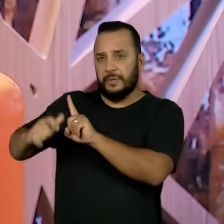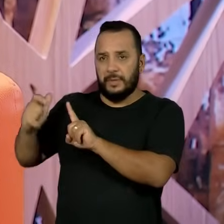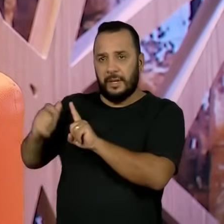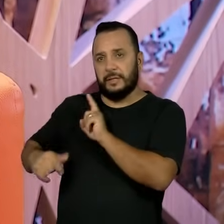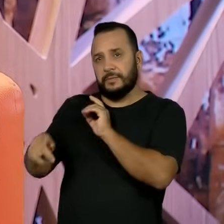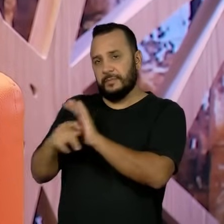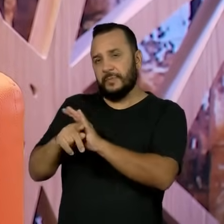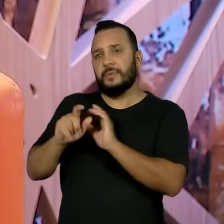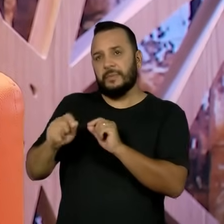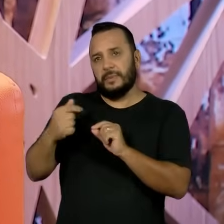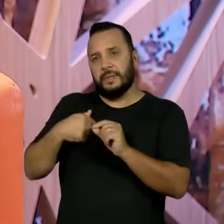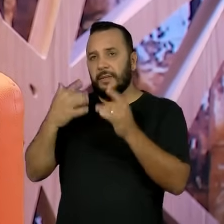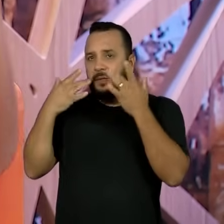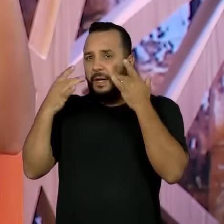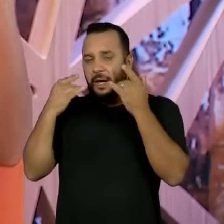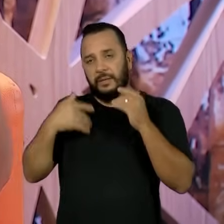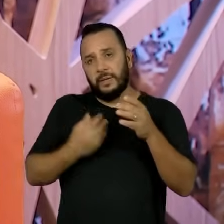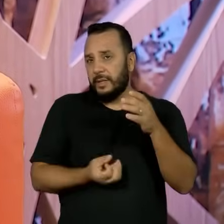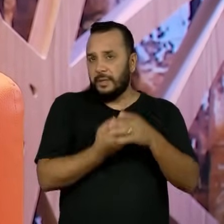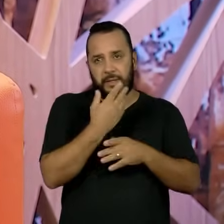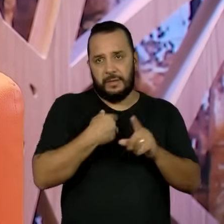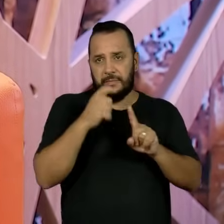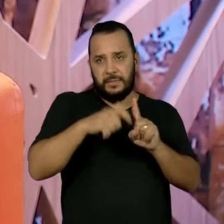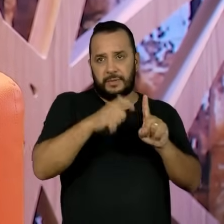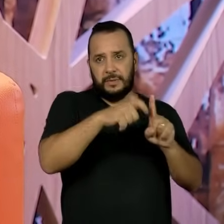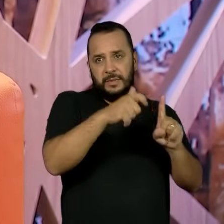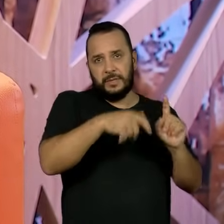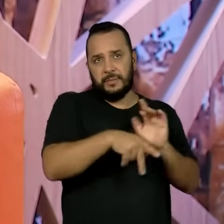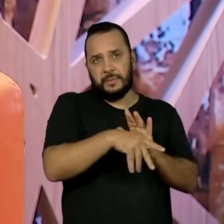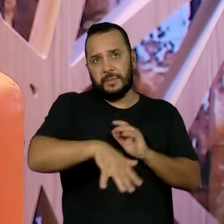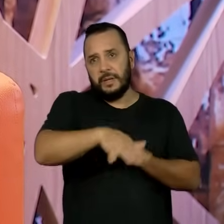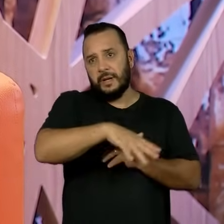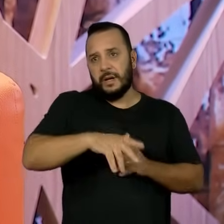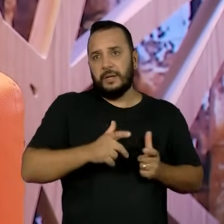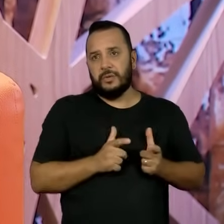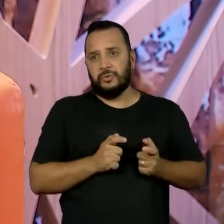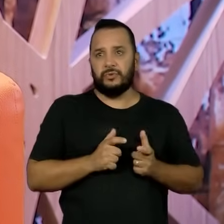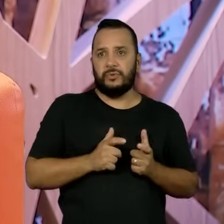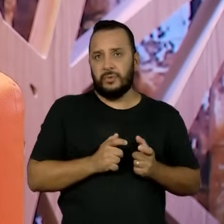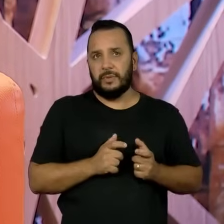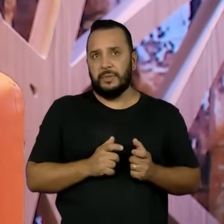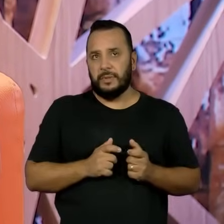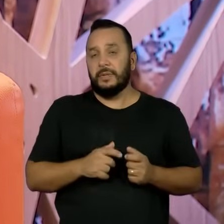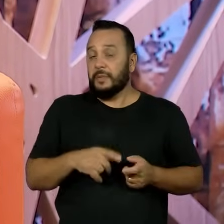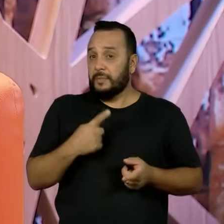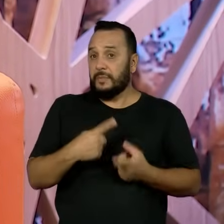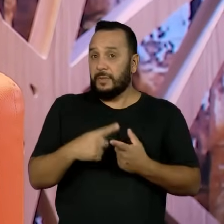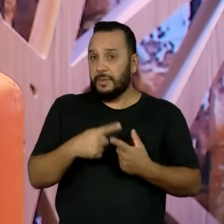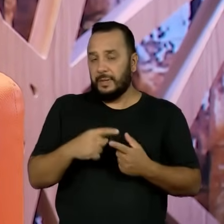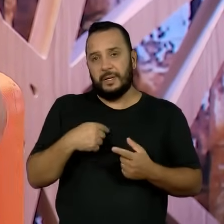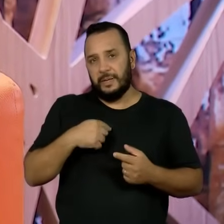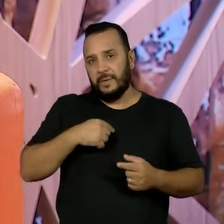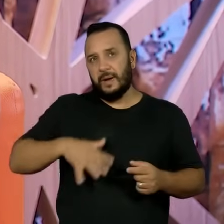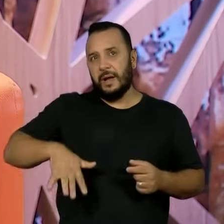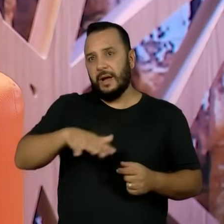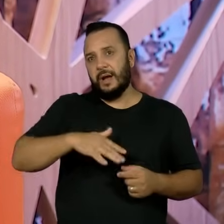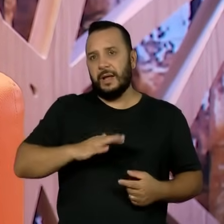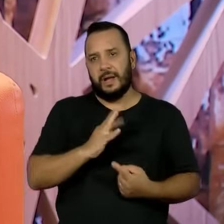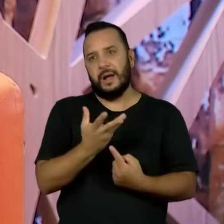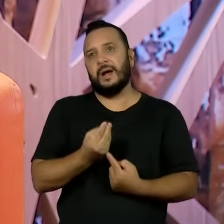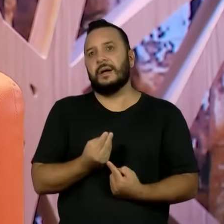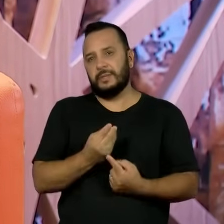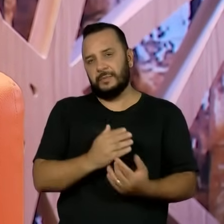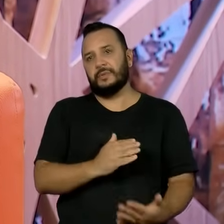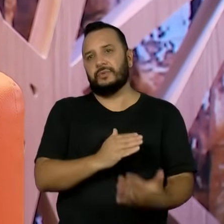roteiros dos jogos. Então, acho que foi um caminho interessante porque acabou me dando... O background da arte, assim, e